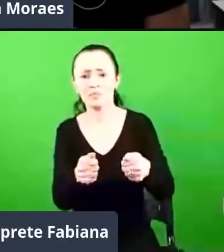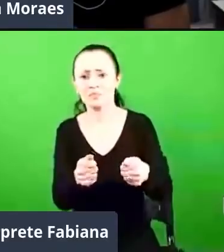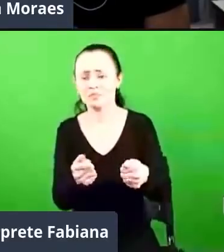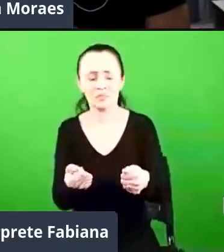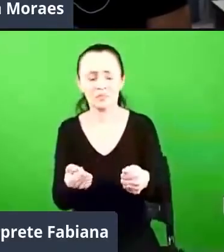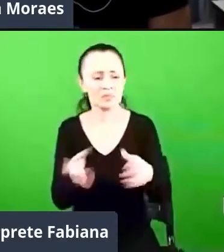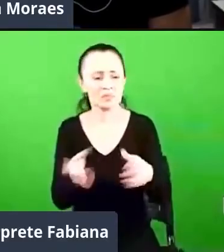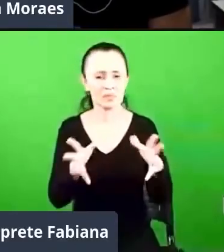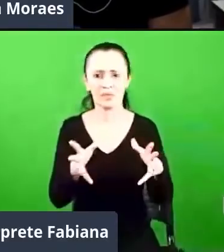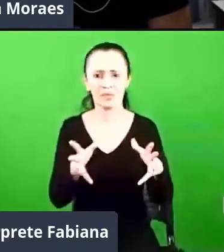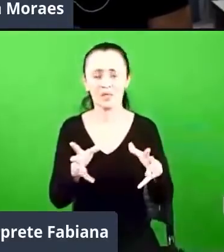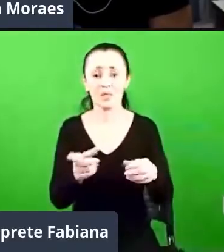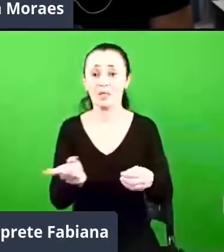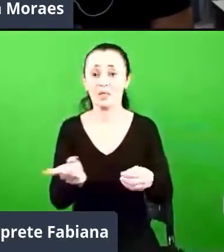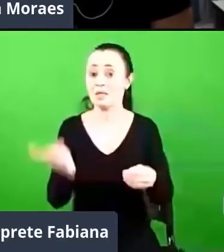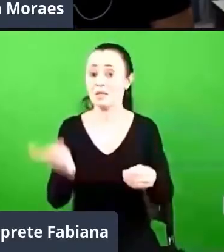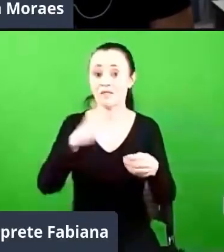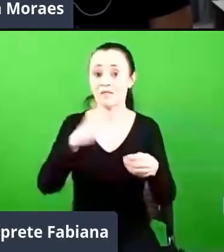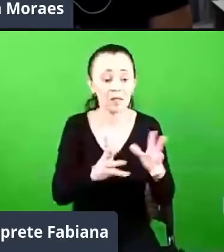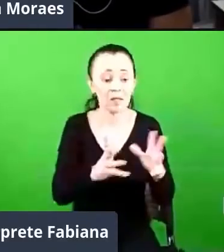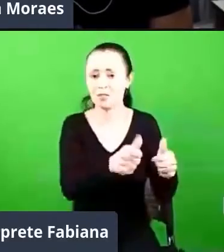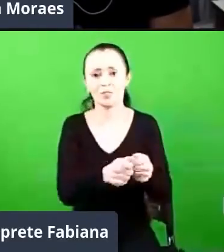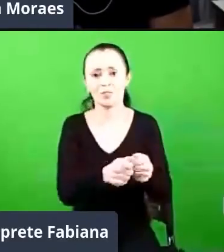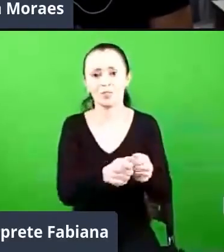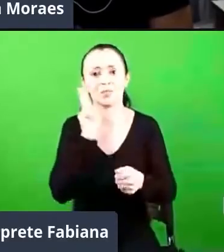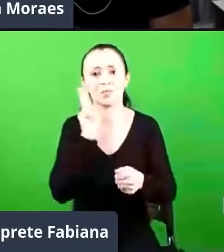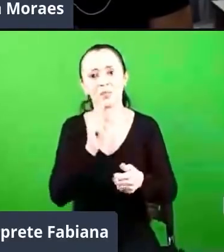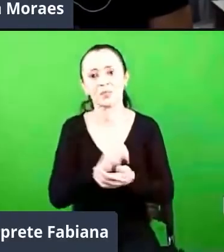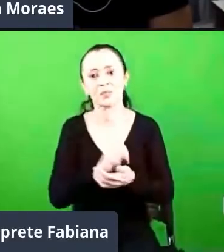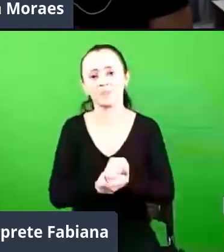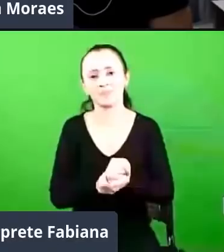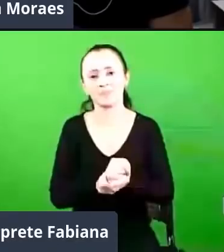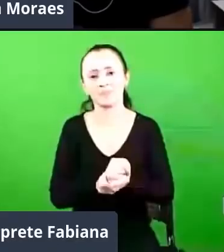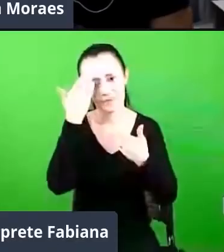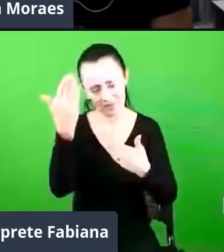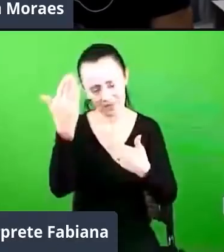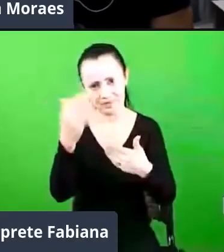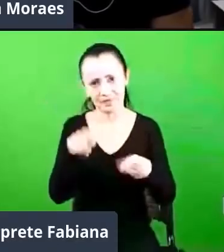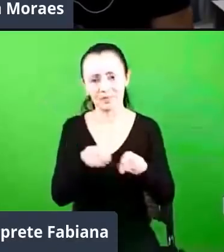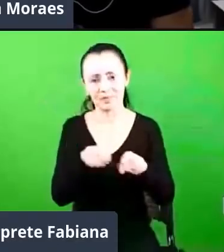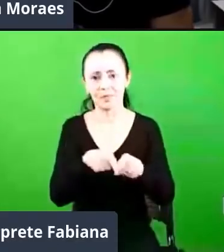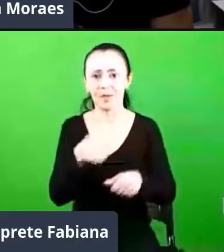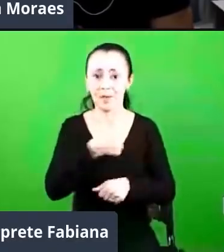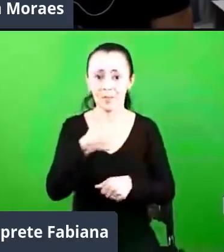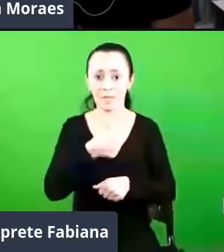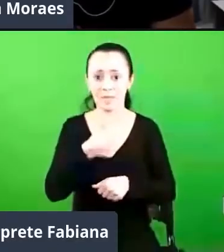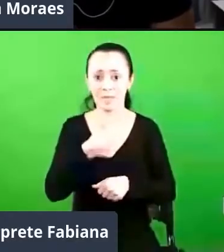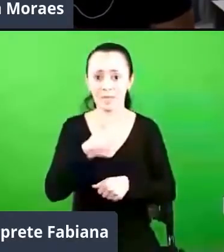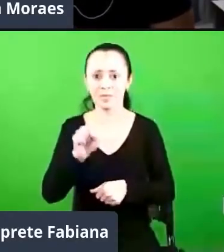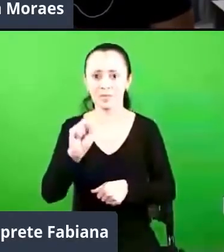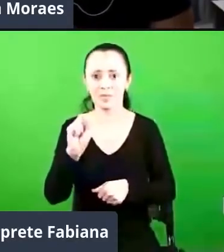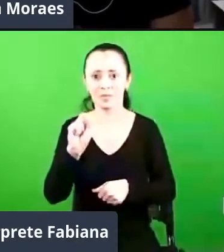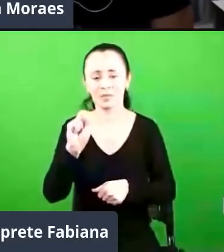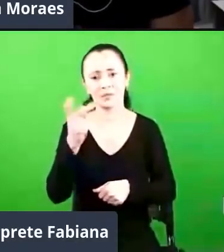será esse novo normal, né? Quero agradecer a fala também da professora Sheila, e que isso faz